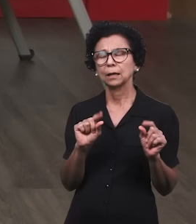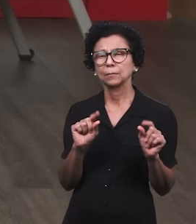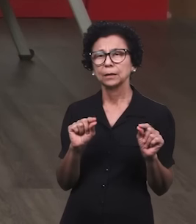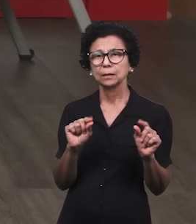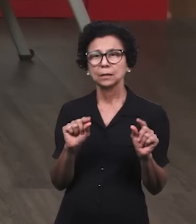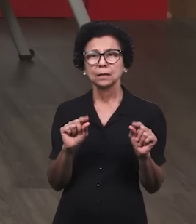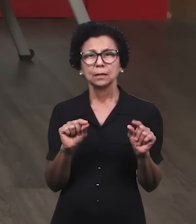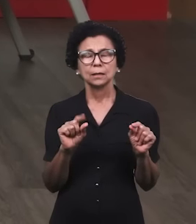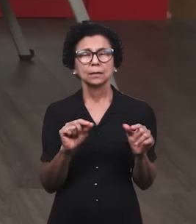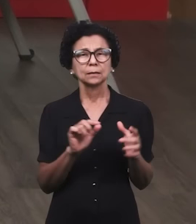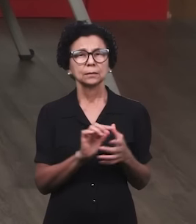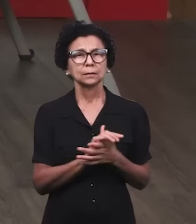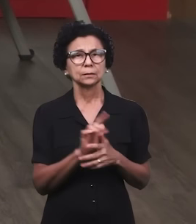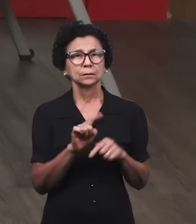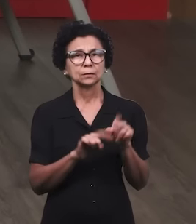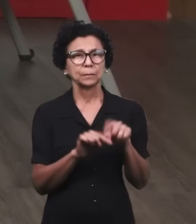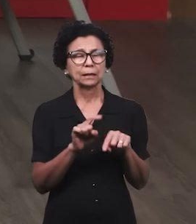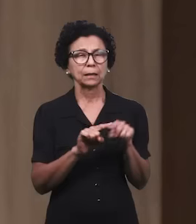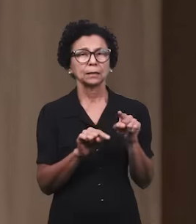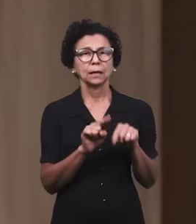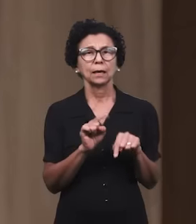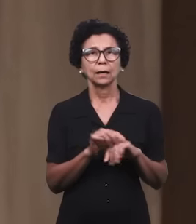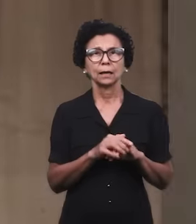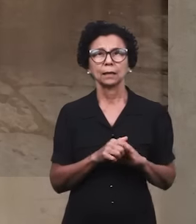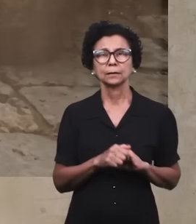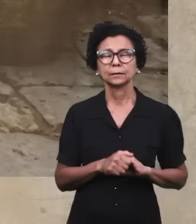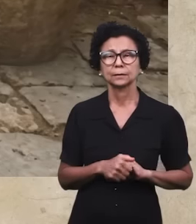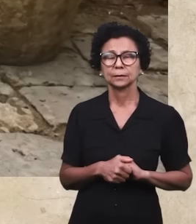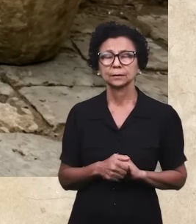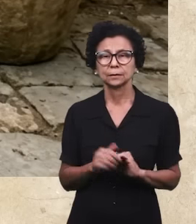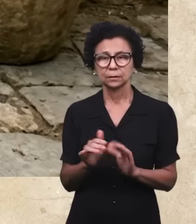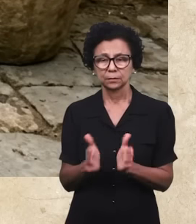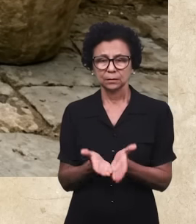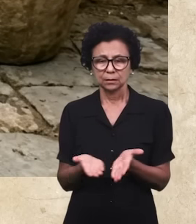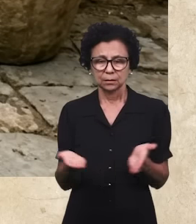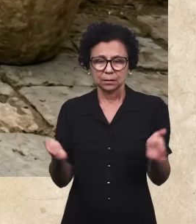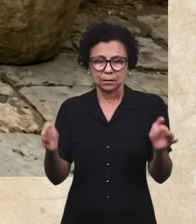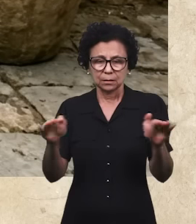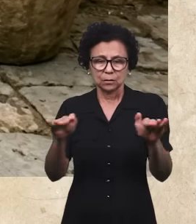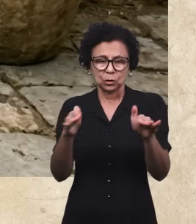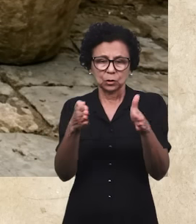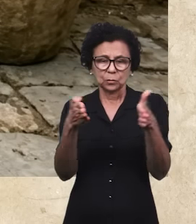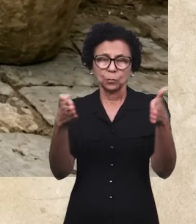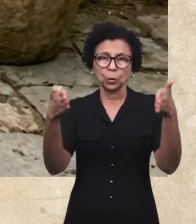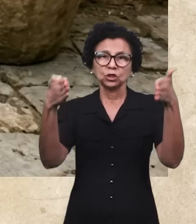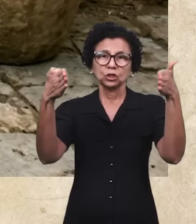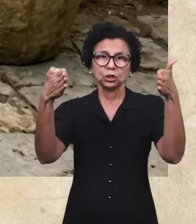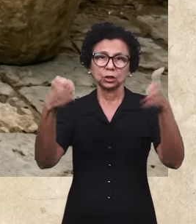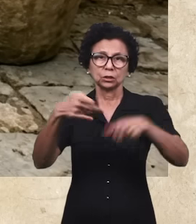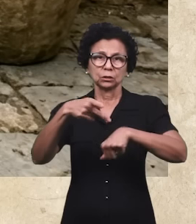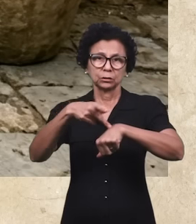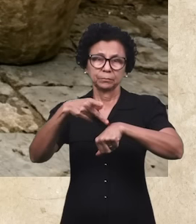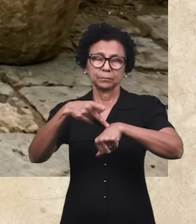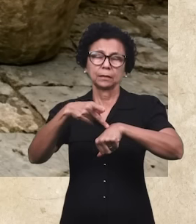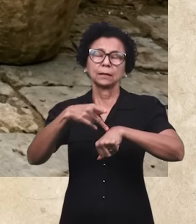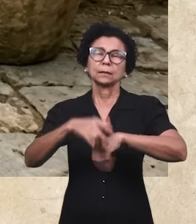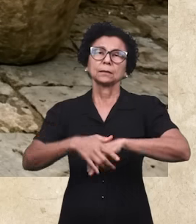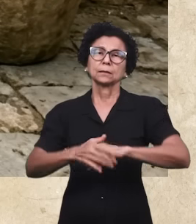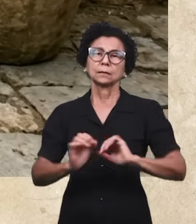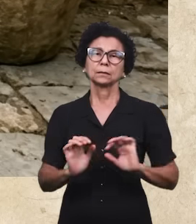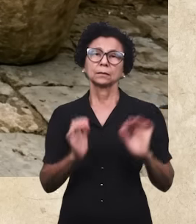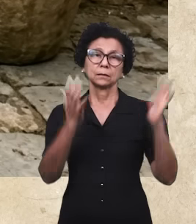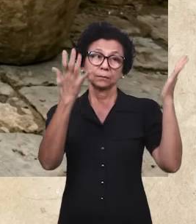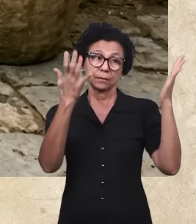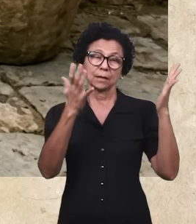as vasilhas que ali estavam, as botijas, as talhas que ali estavam.